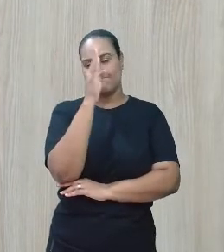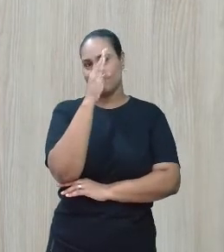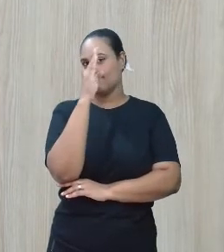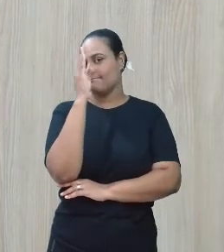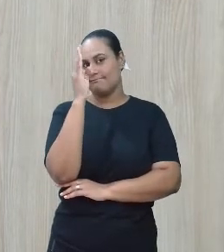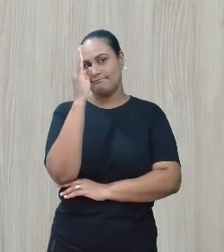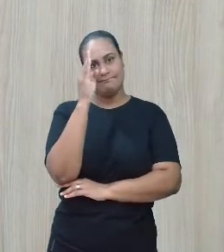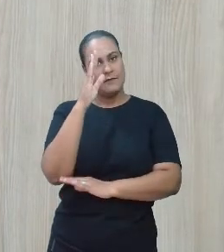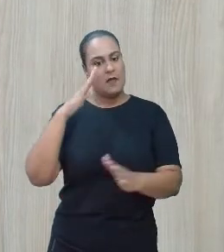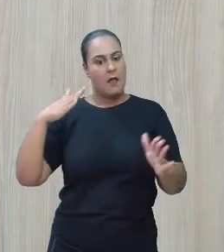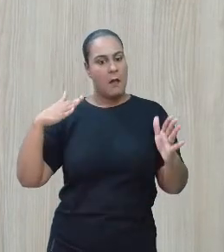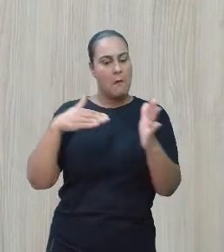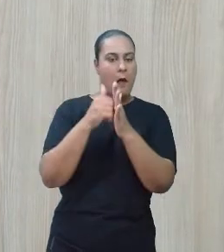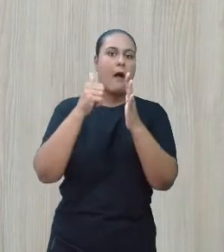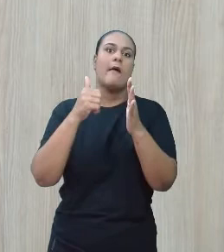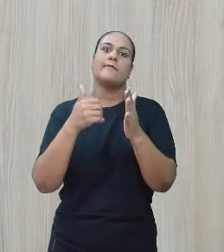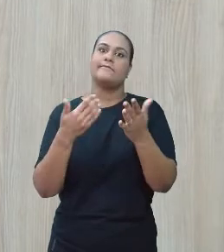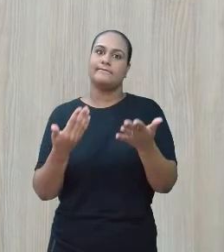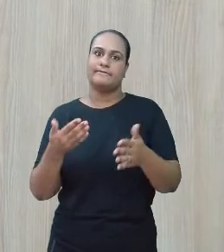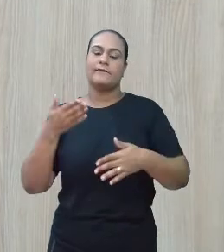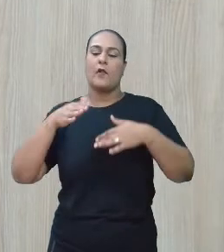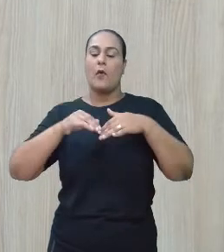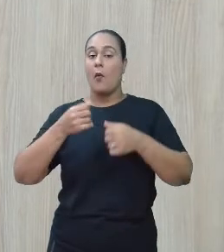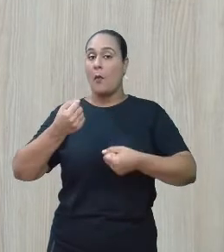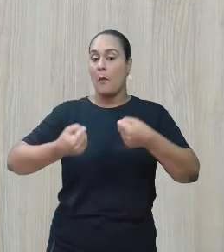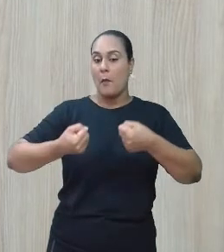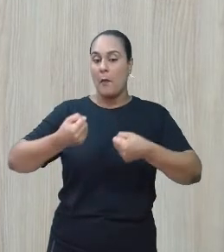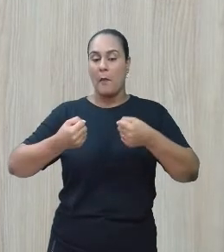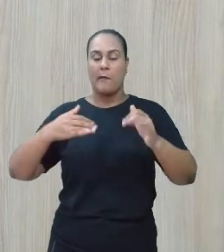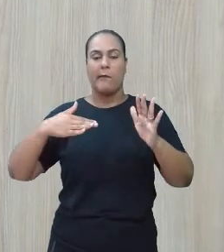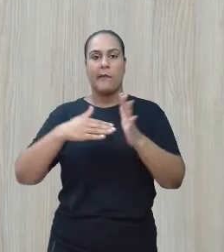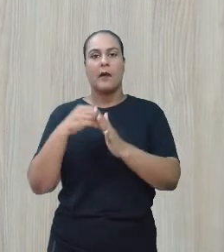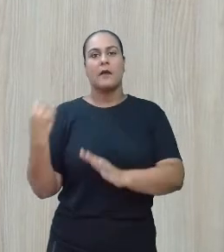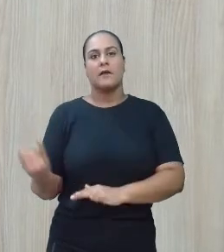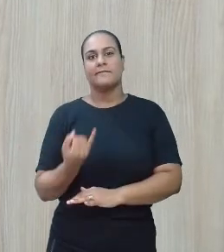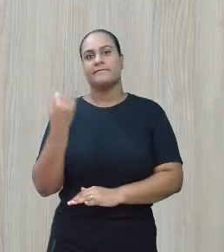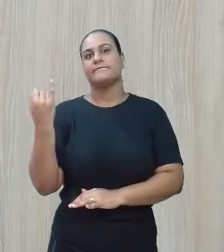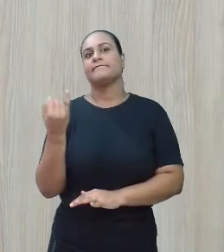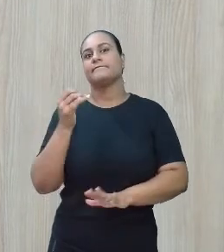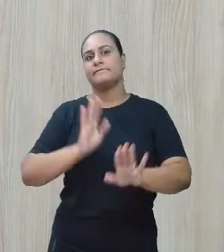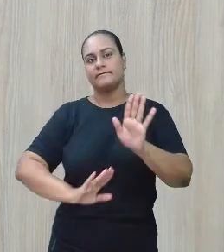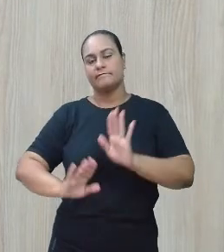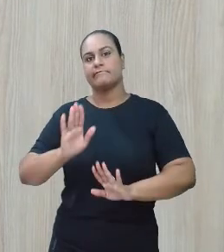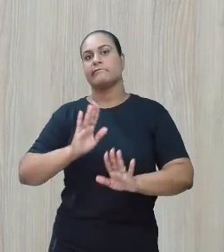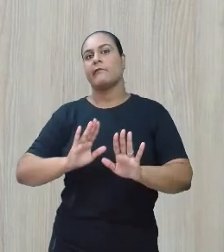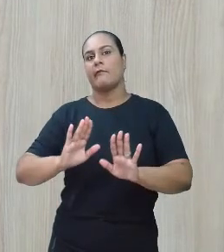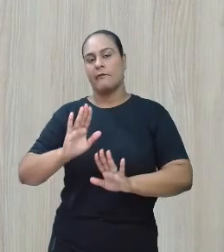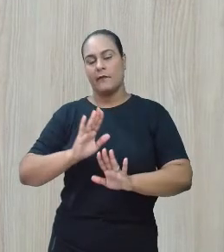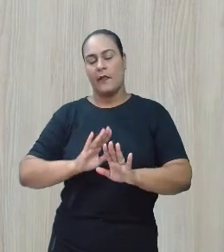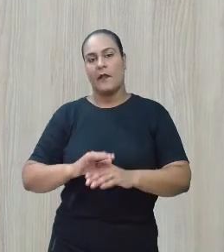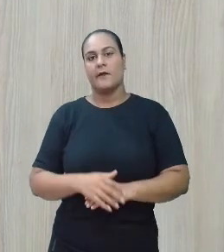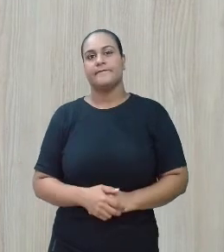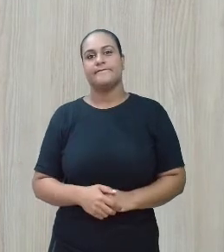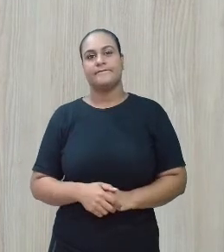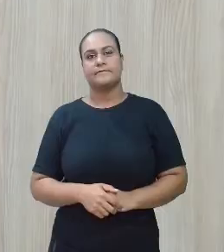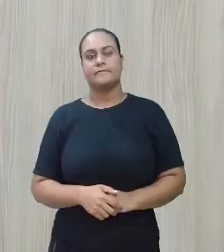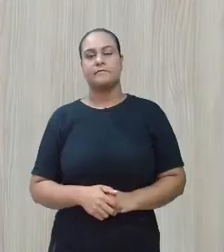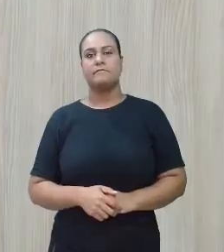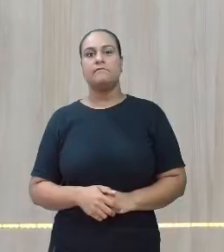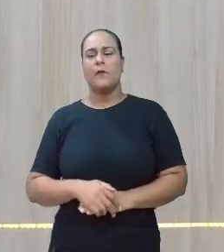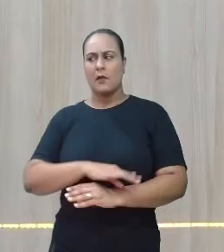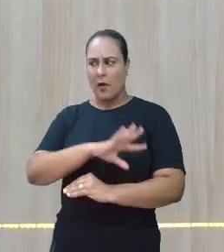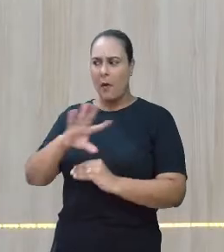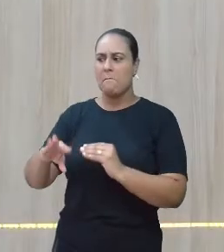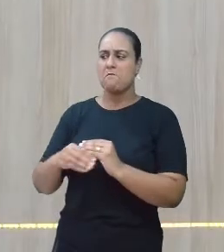está realizando suas atividades normais, então é muito importante esse cuidado também com as drogas lícitas. Legal,